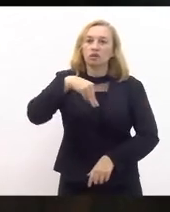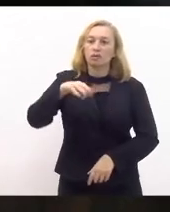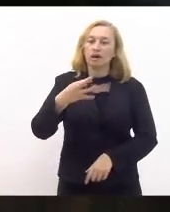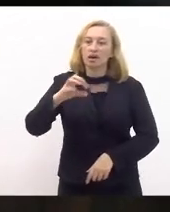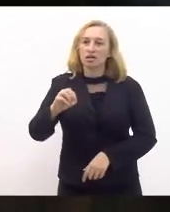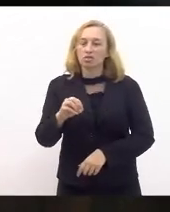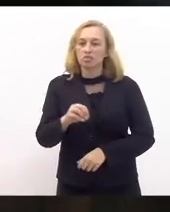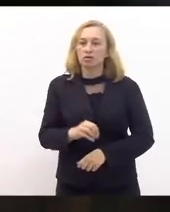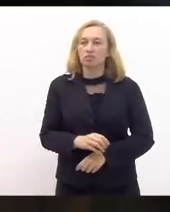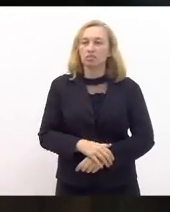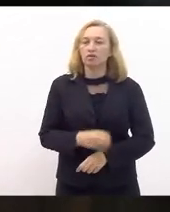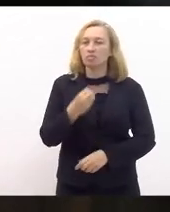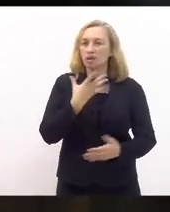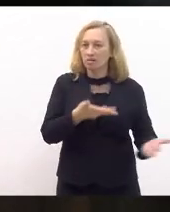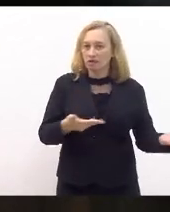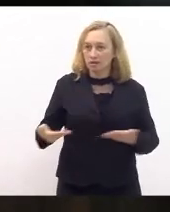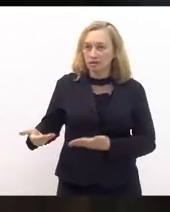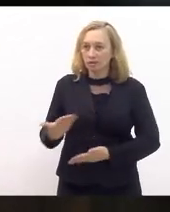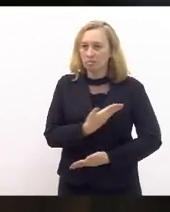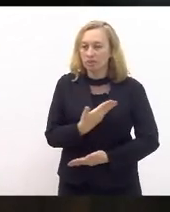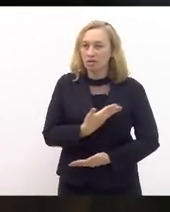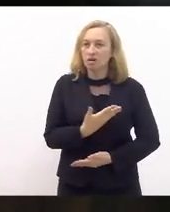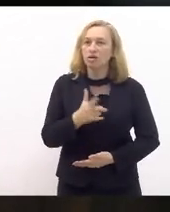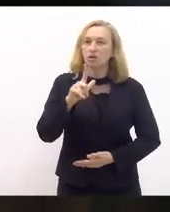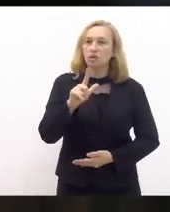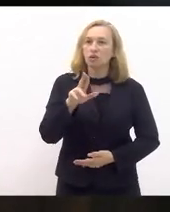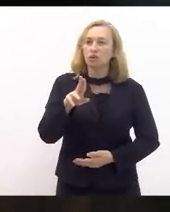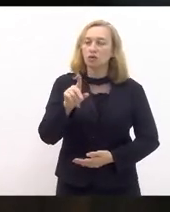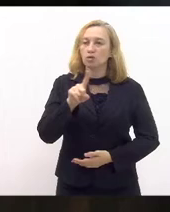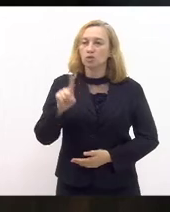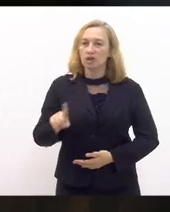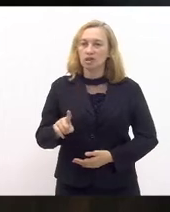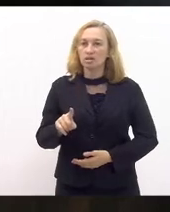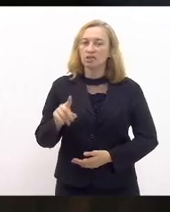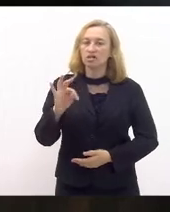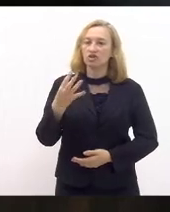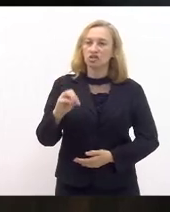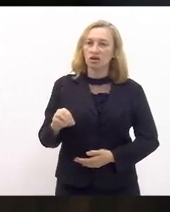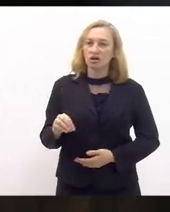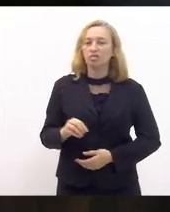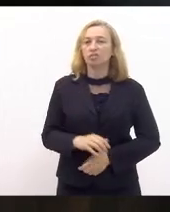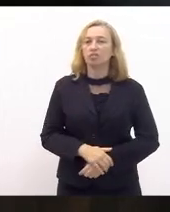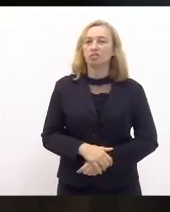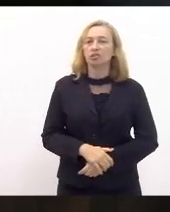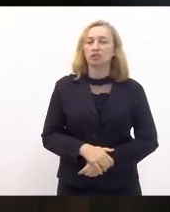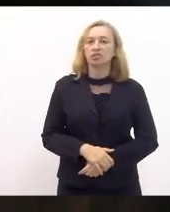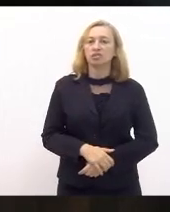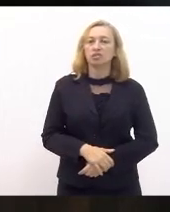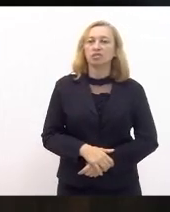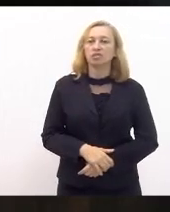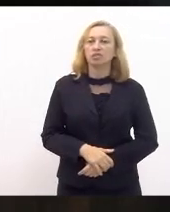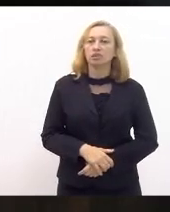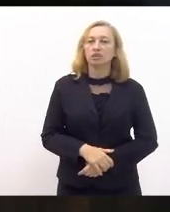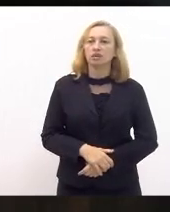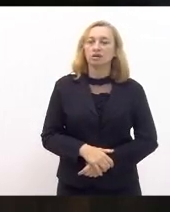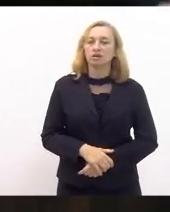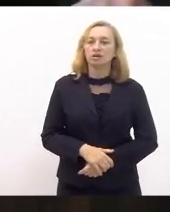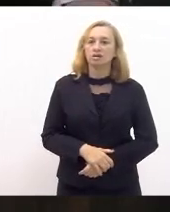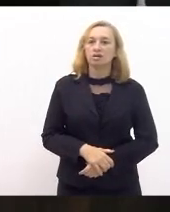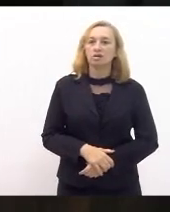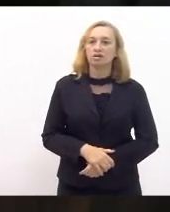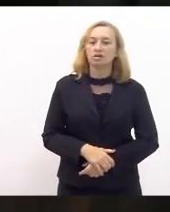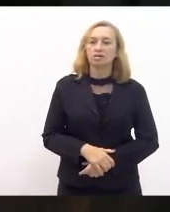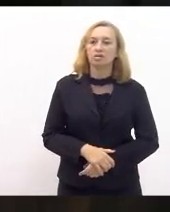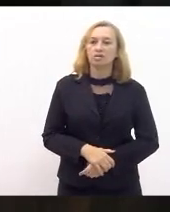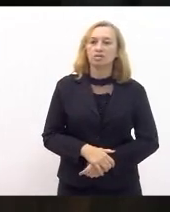Santos, nosso amigo, seja bem-vindo, Luiz Thiago Florenço, diretor da Fietix,